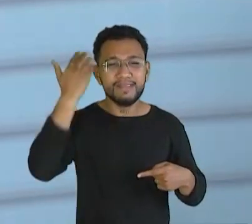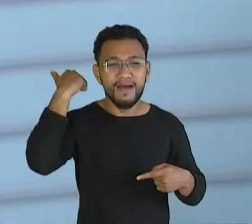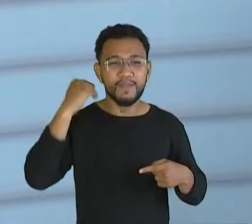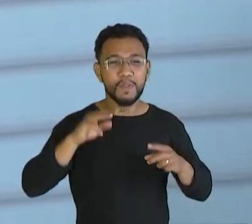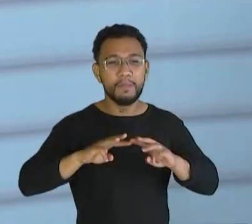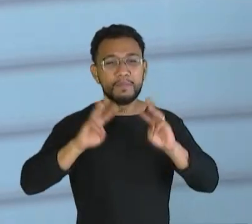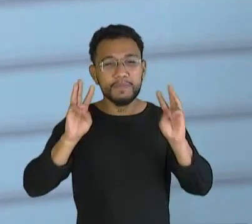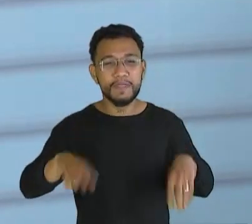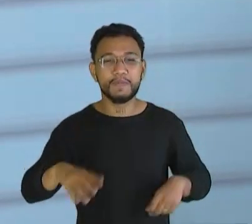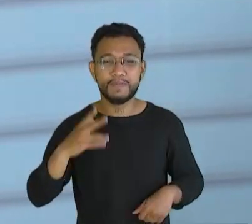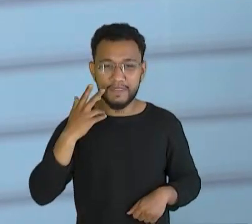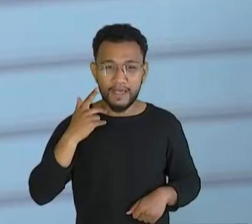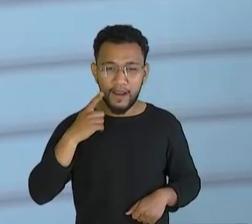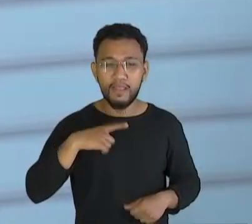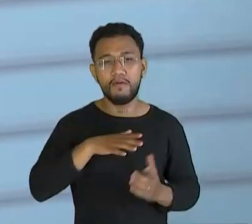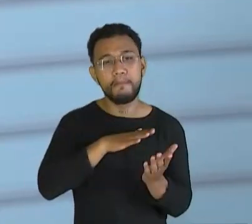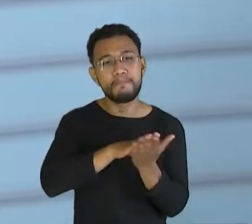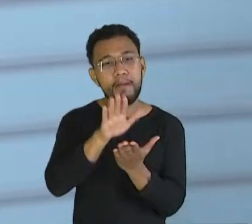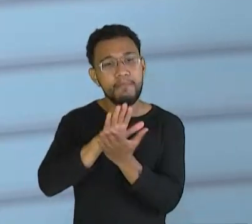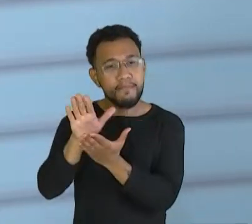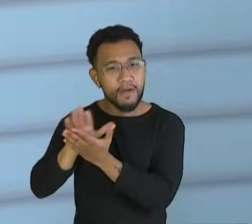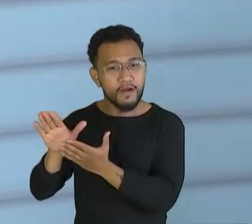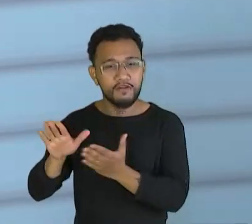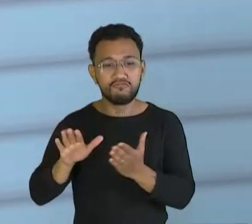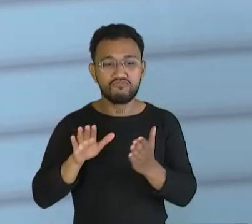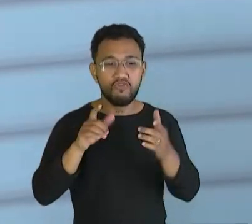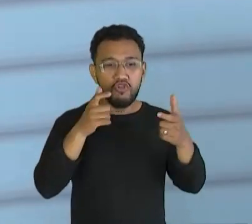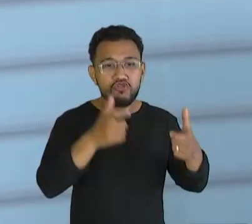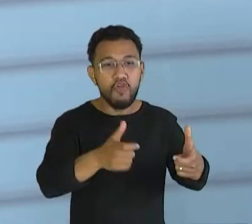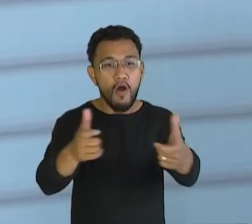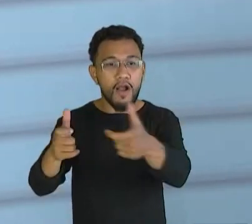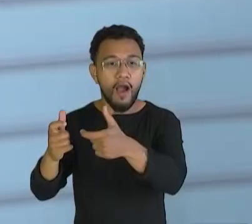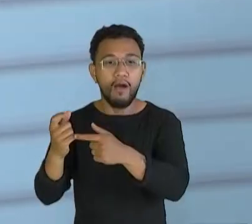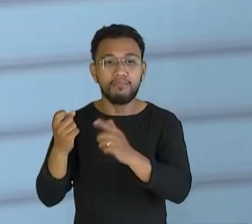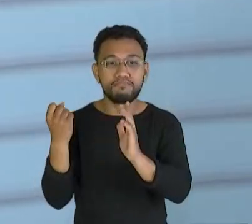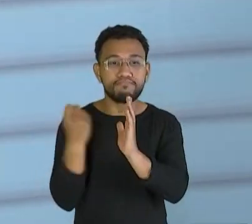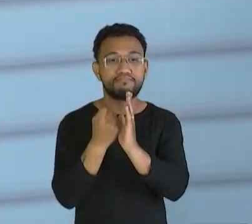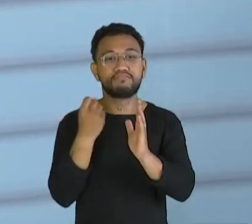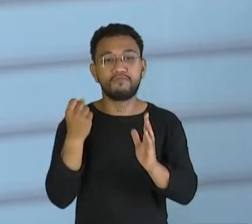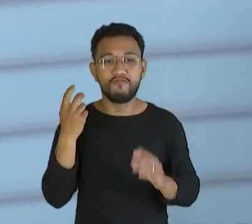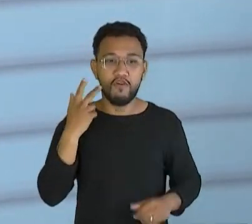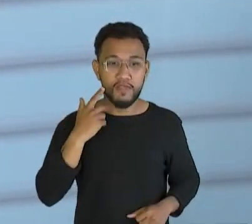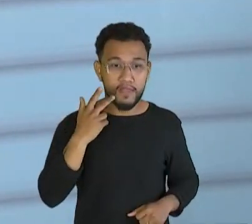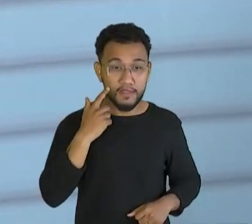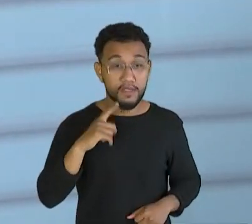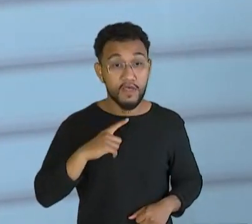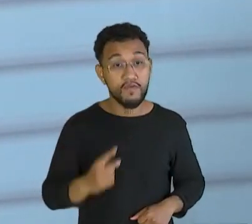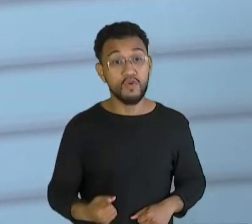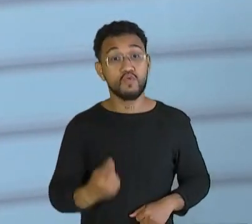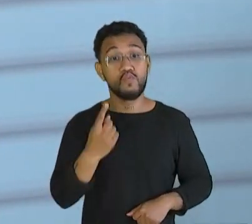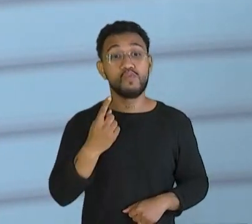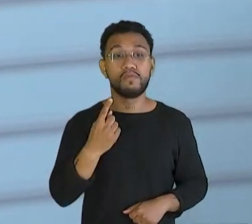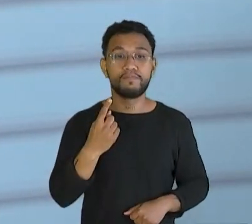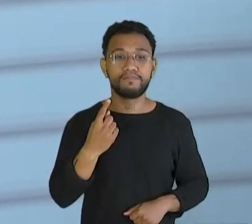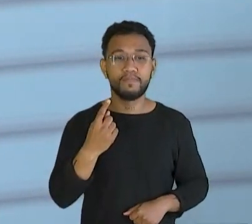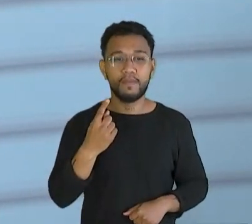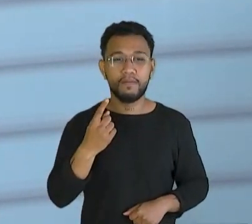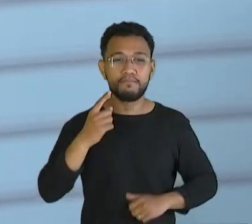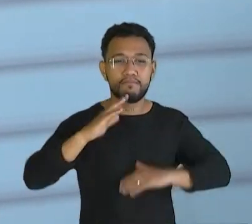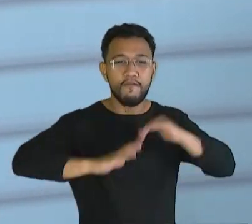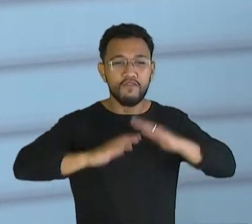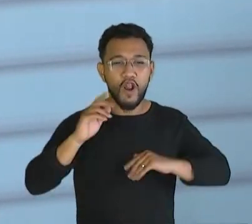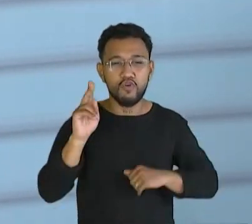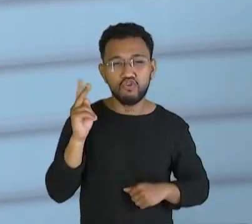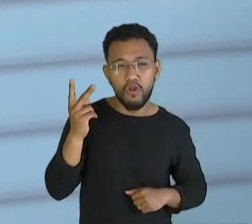várias obras sobre alguns pontos, né? Enfim. E a historiadora Afonsina, ela fez exatamente